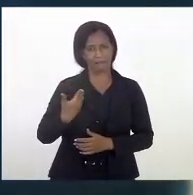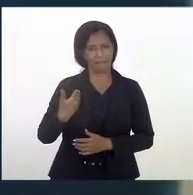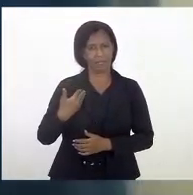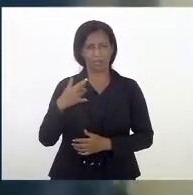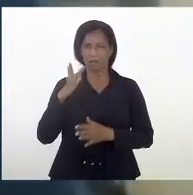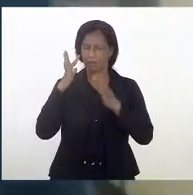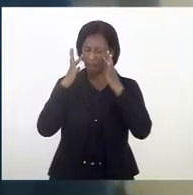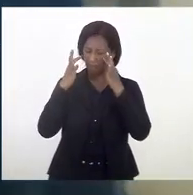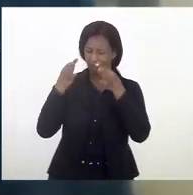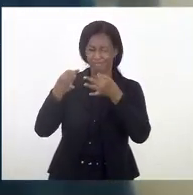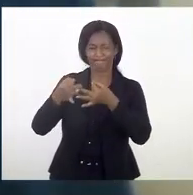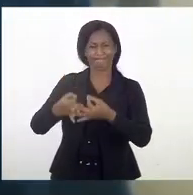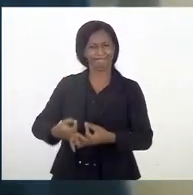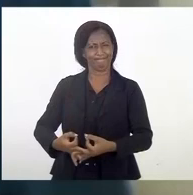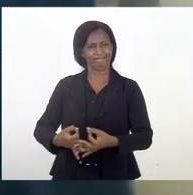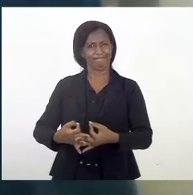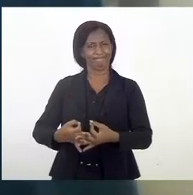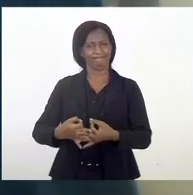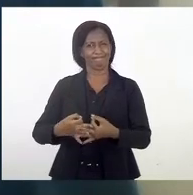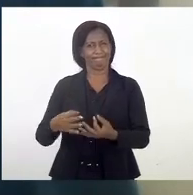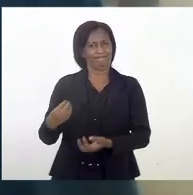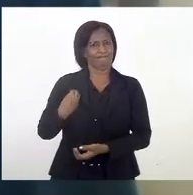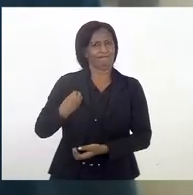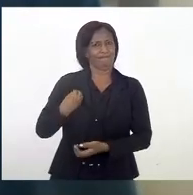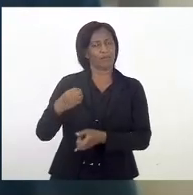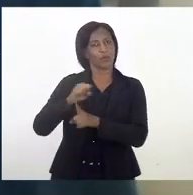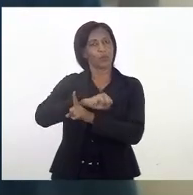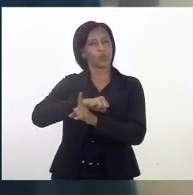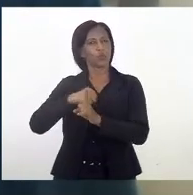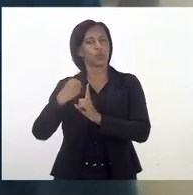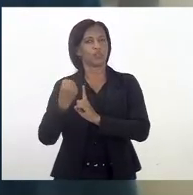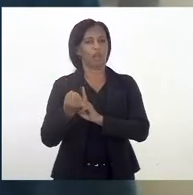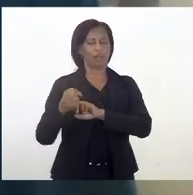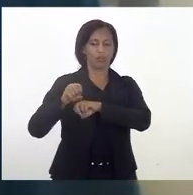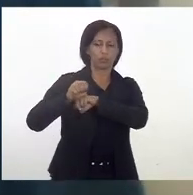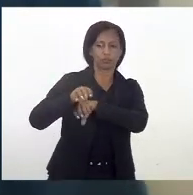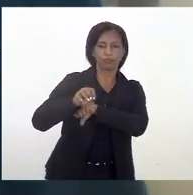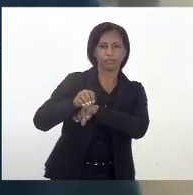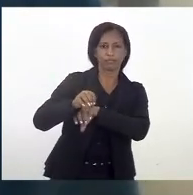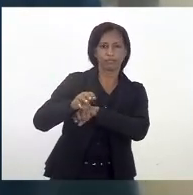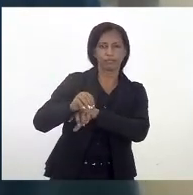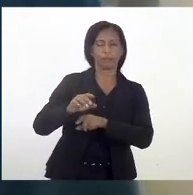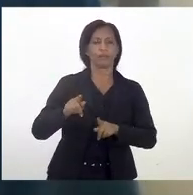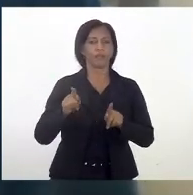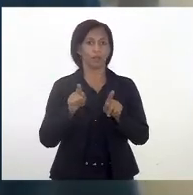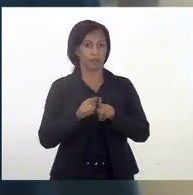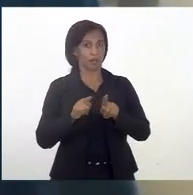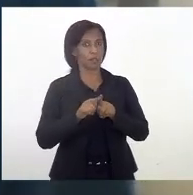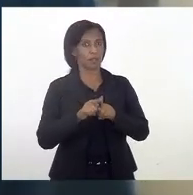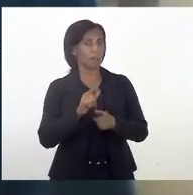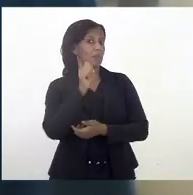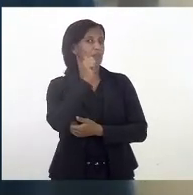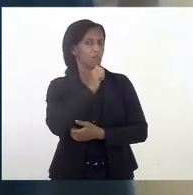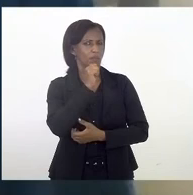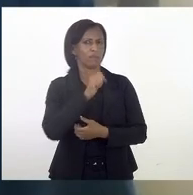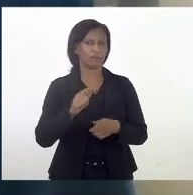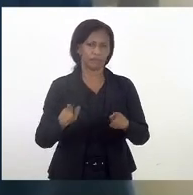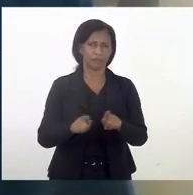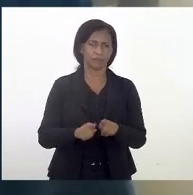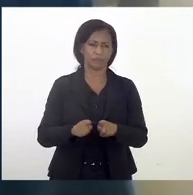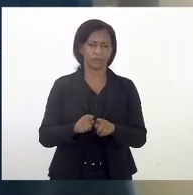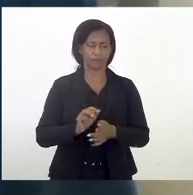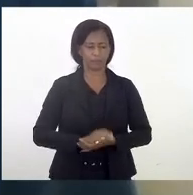Atenta às questões sociais as questões educacionais e as questões da da mulher também